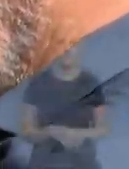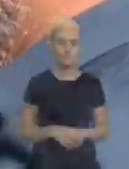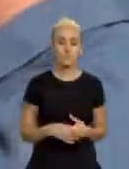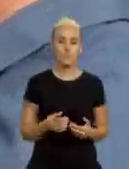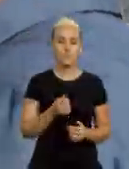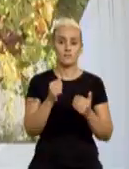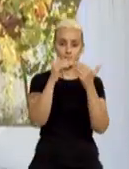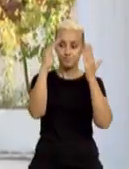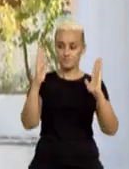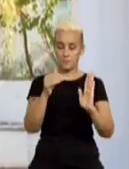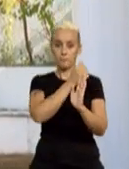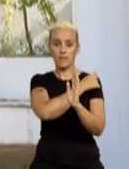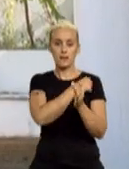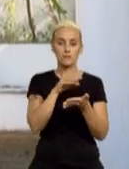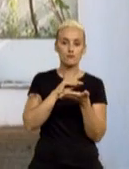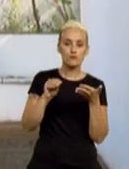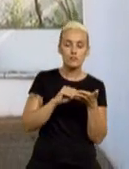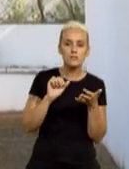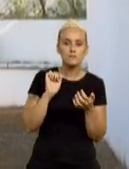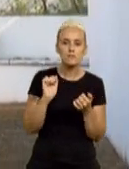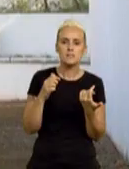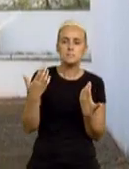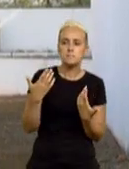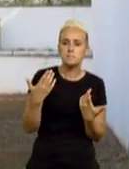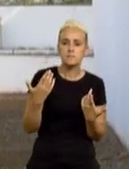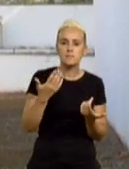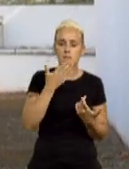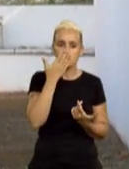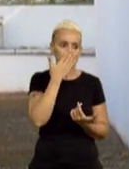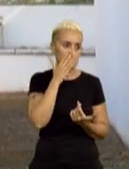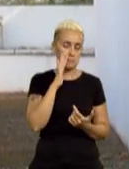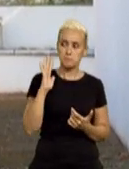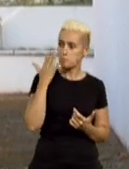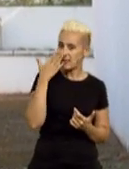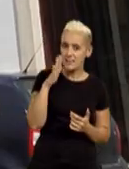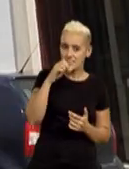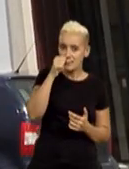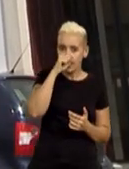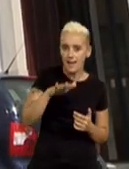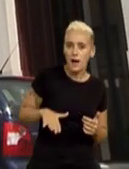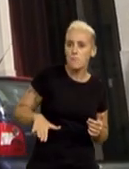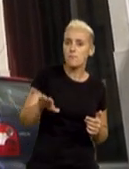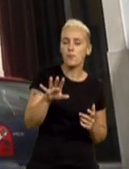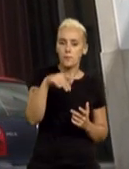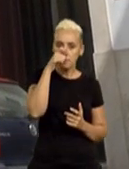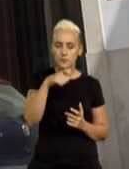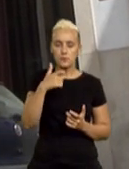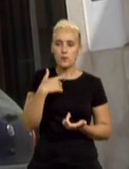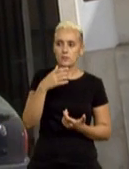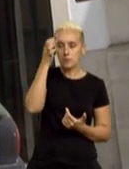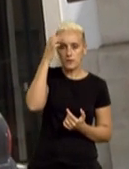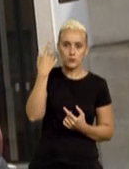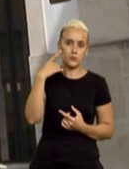Estamos na Casa da Escrita, não é um sítio intelectual, digamos. Parece campo, mas também não é. Foi a residência durante muito tempo de